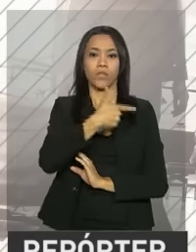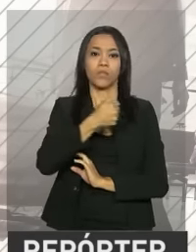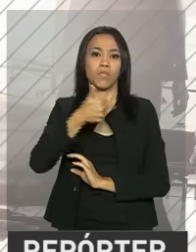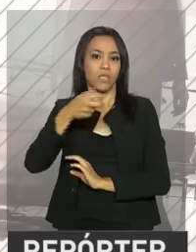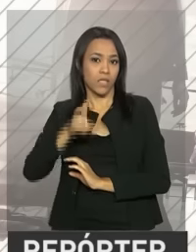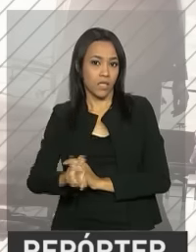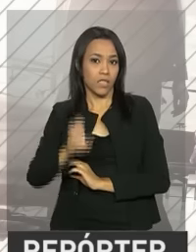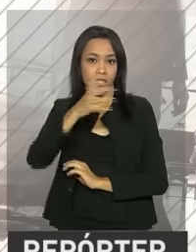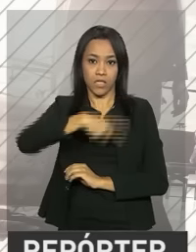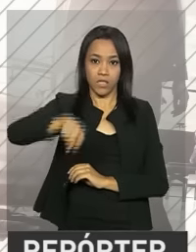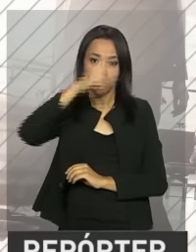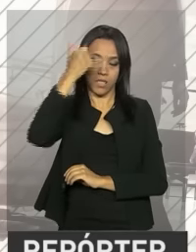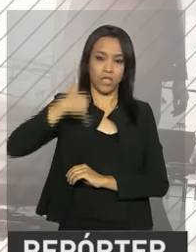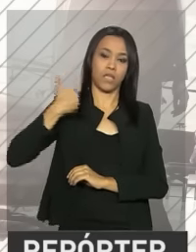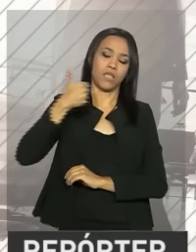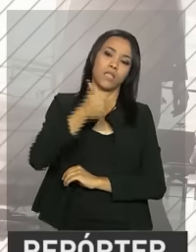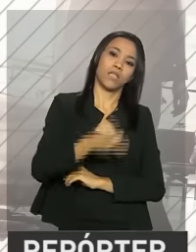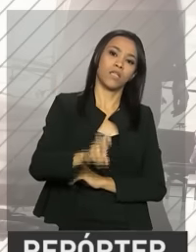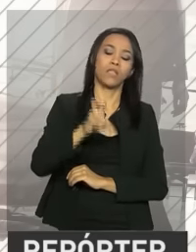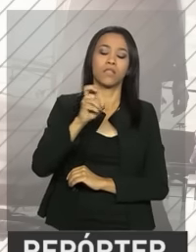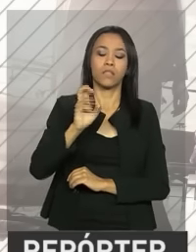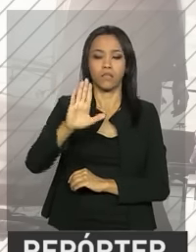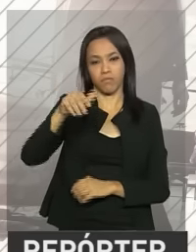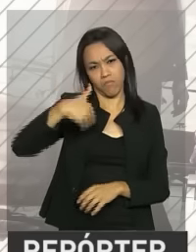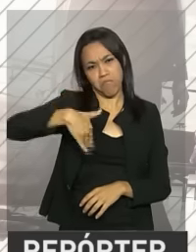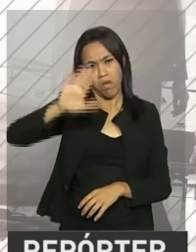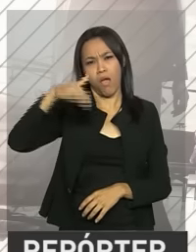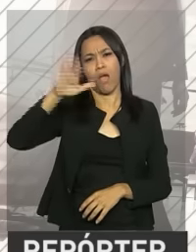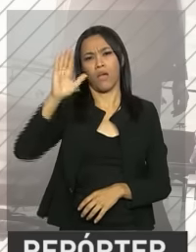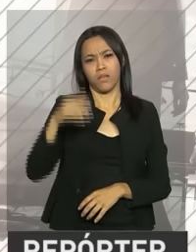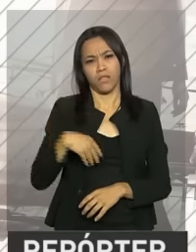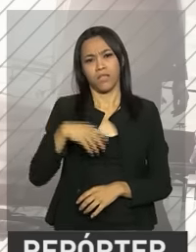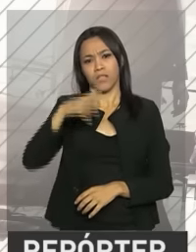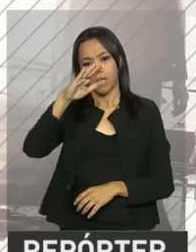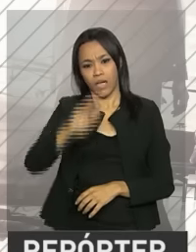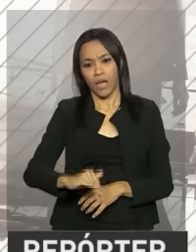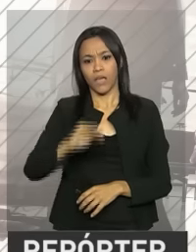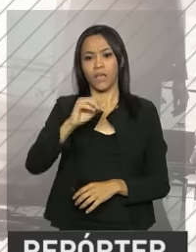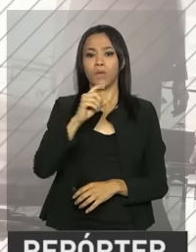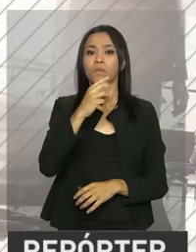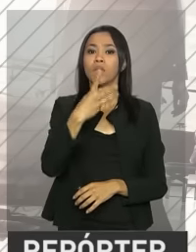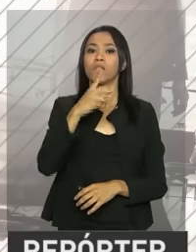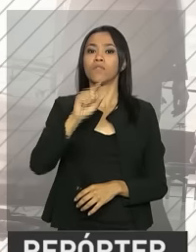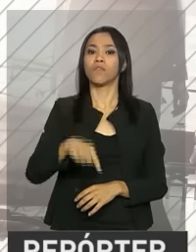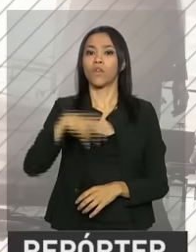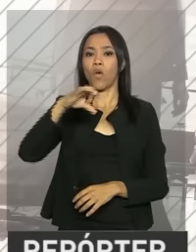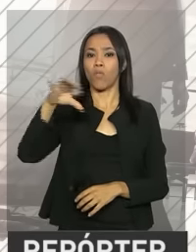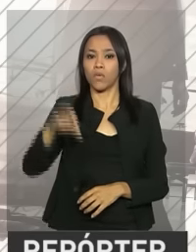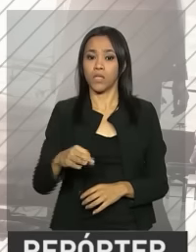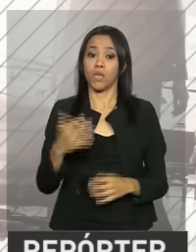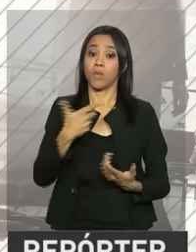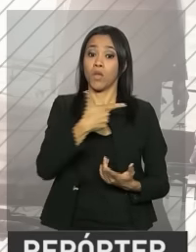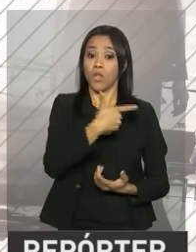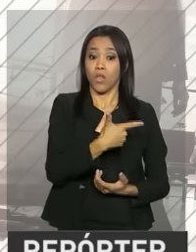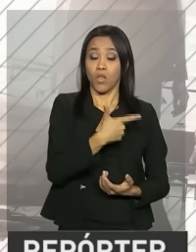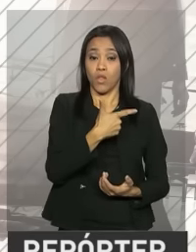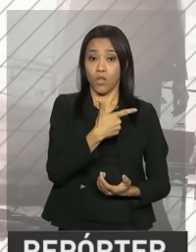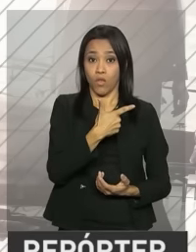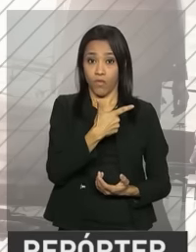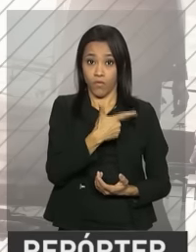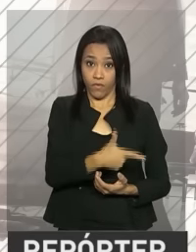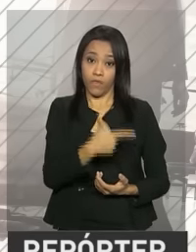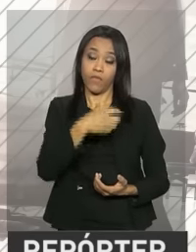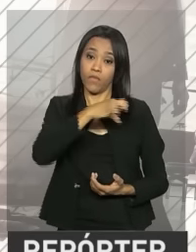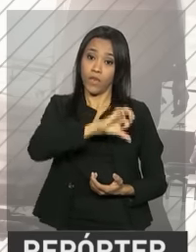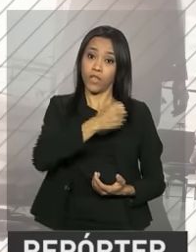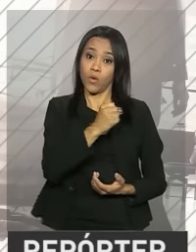pessoas de 15 anos ou mais ocupadas no país caiu 3,9%. Foi de 98 milhões em